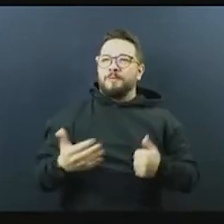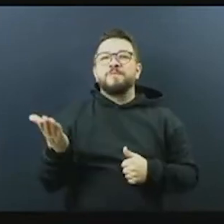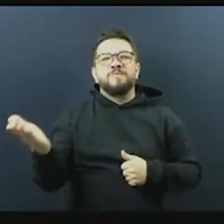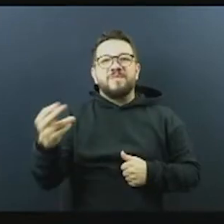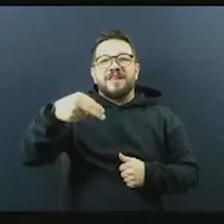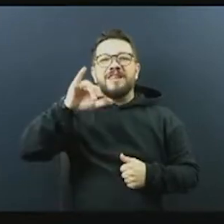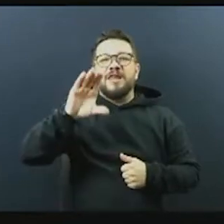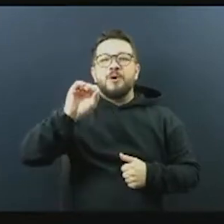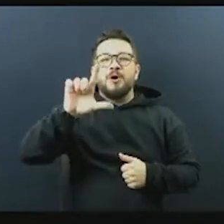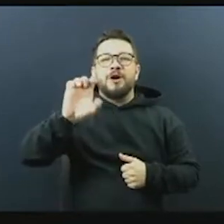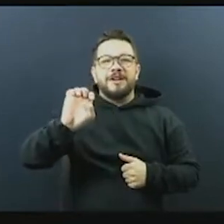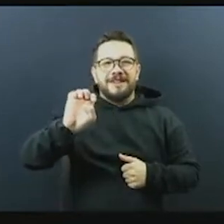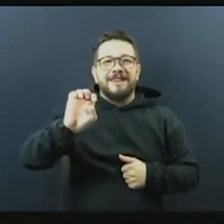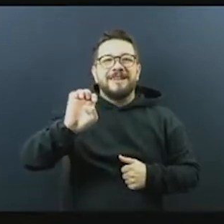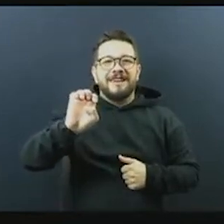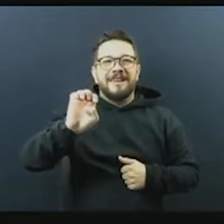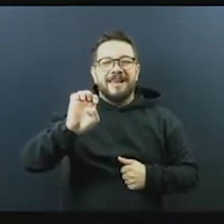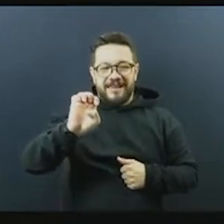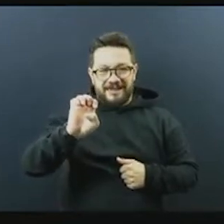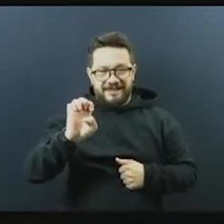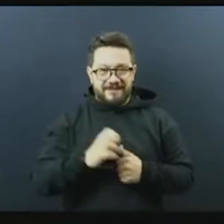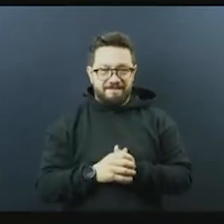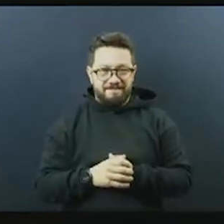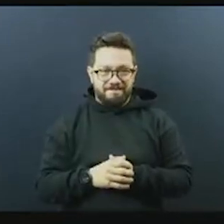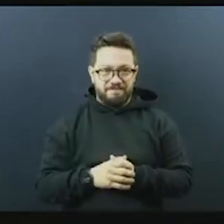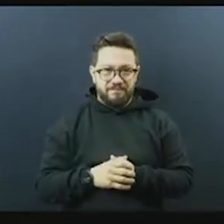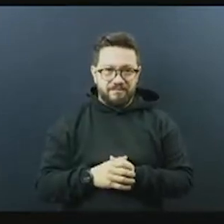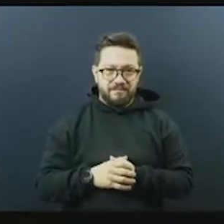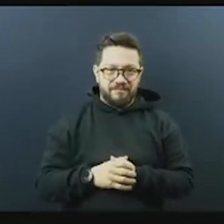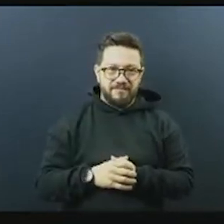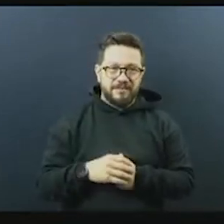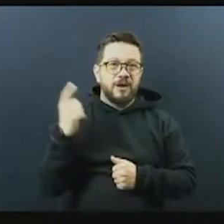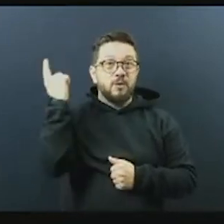judô, sub-18, conquistou na Europa, em